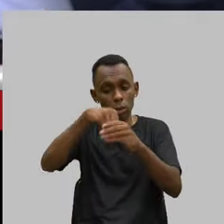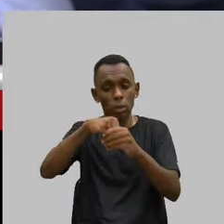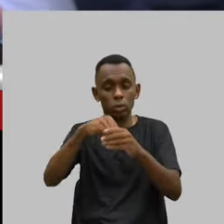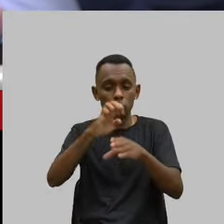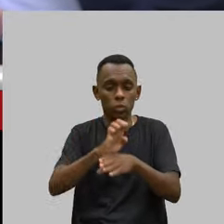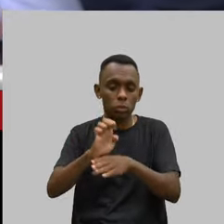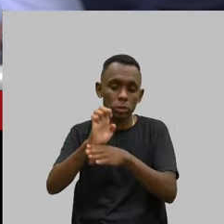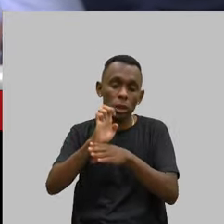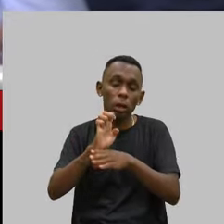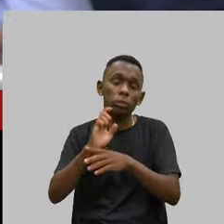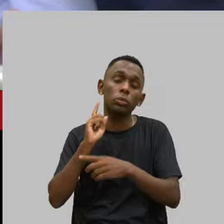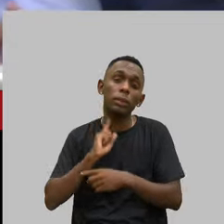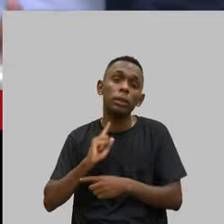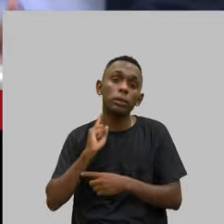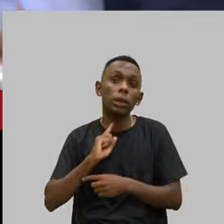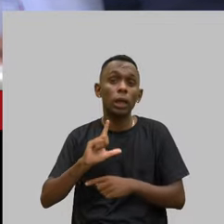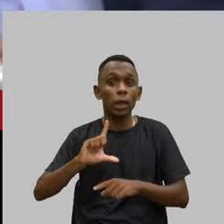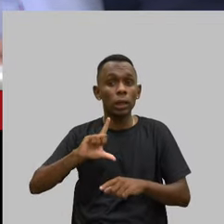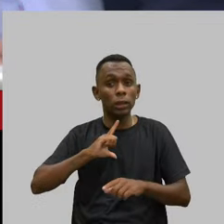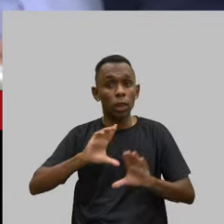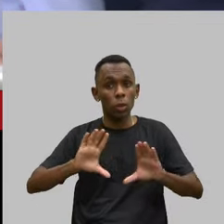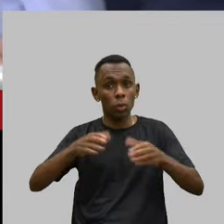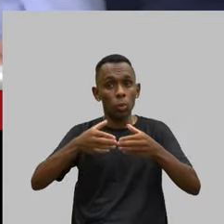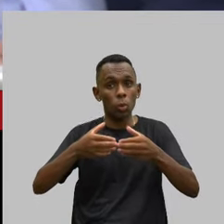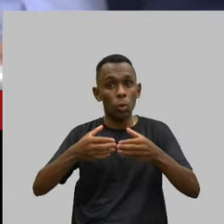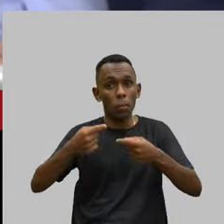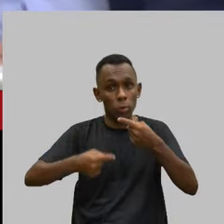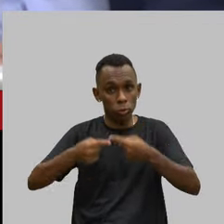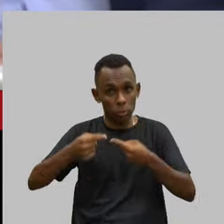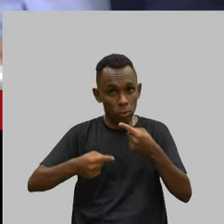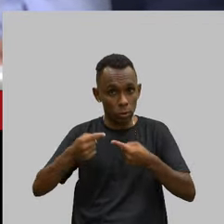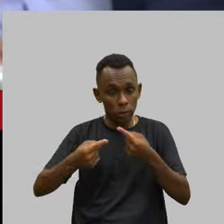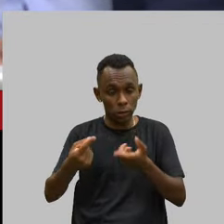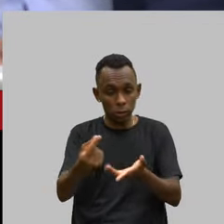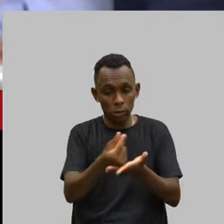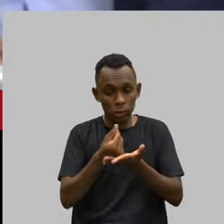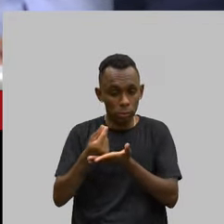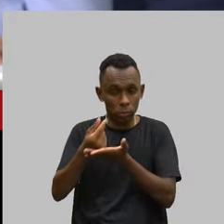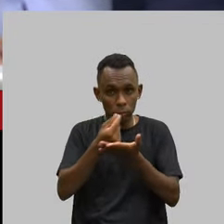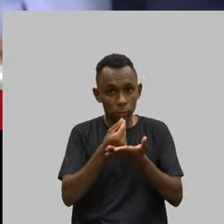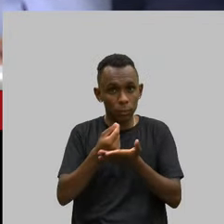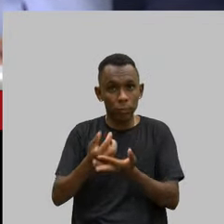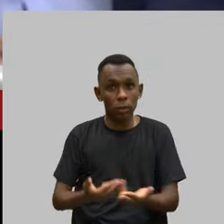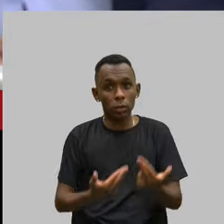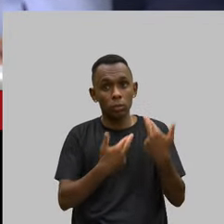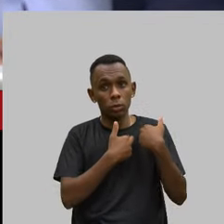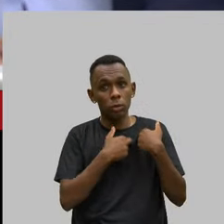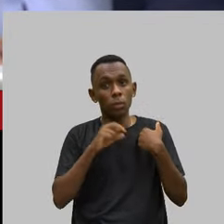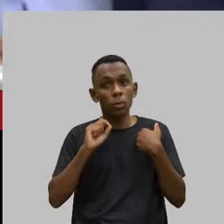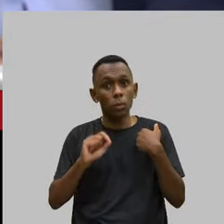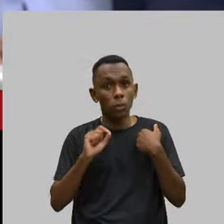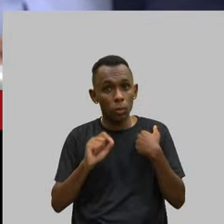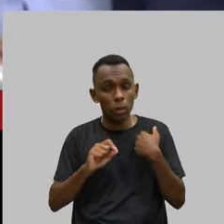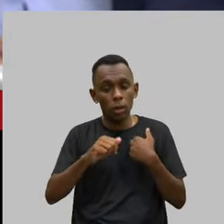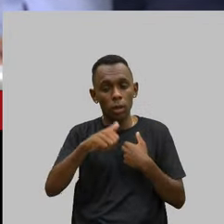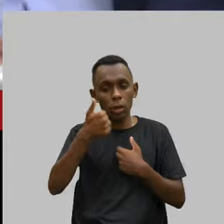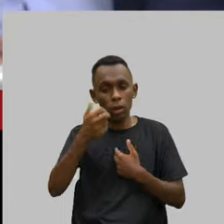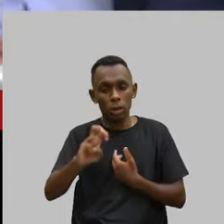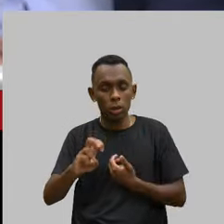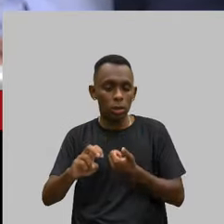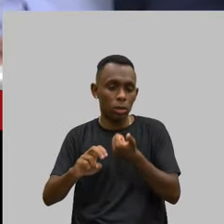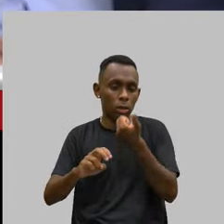uma uma um comitê de política tributária é que no mínimo a casa A cada 15 dias se